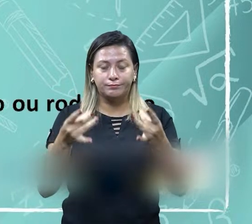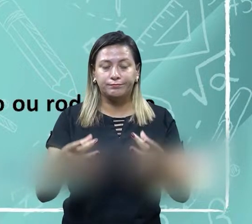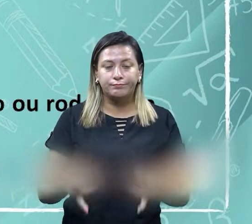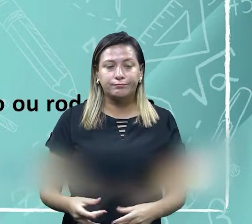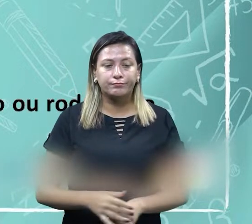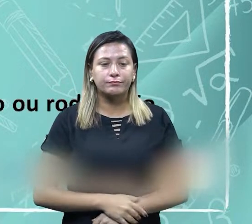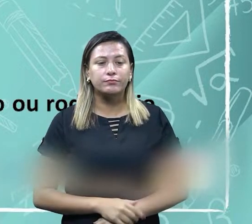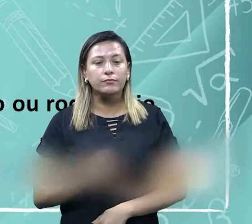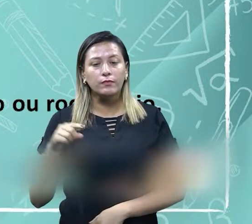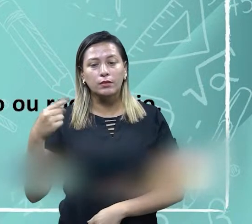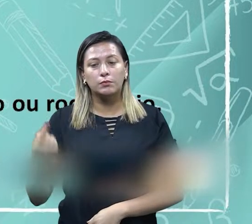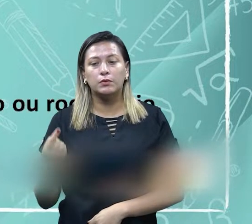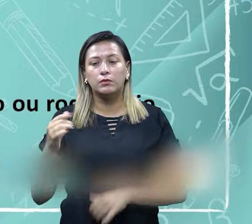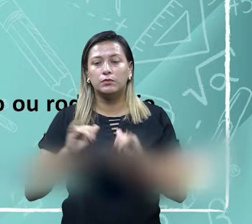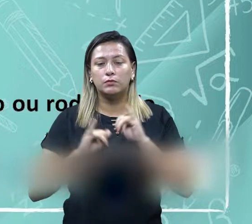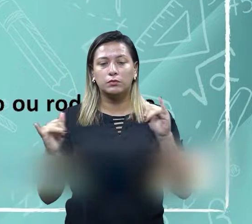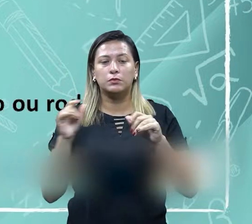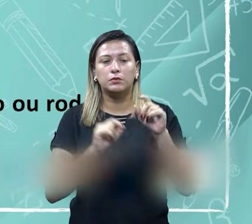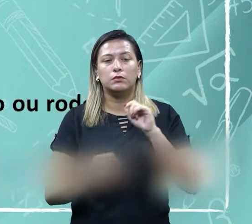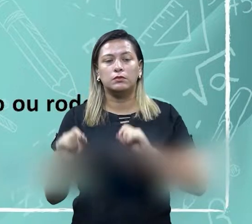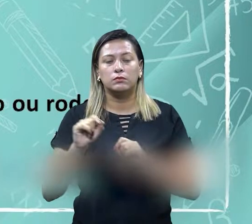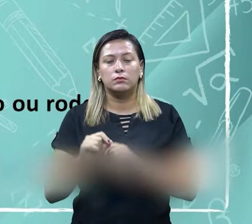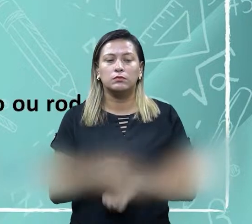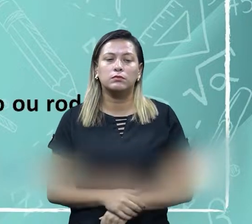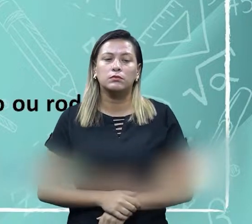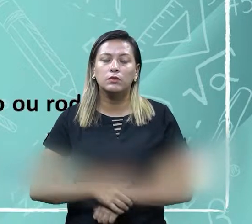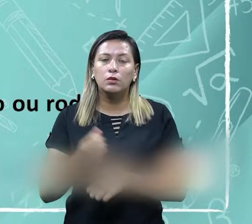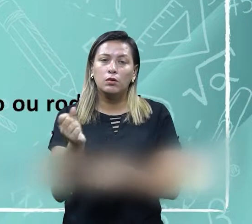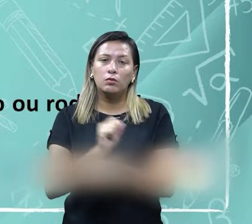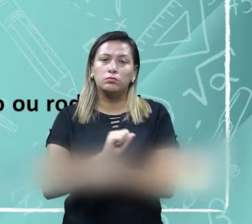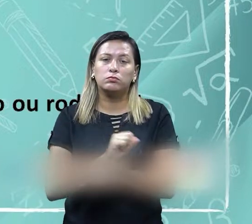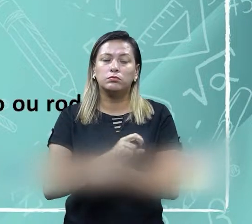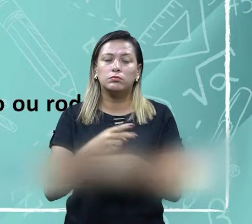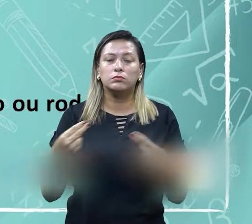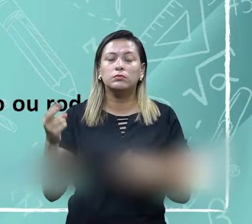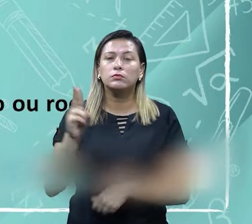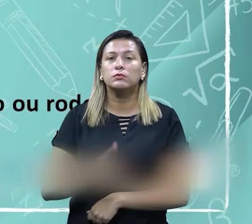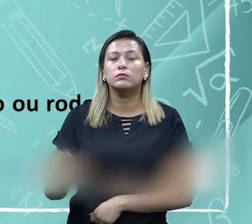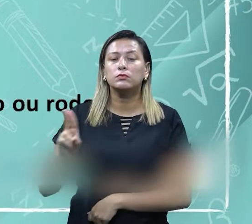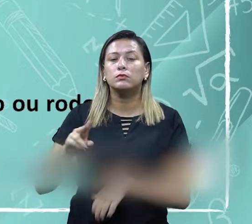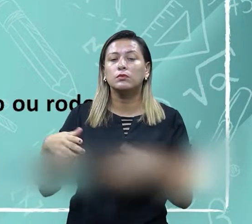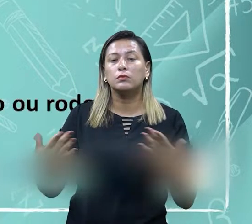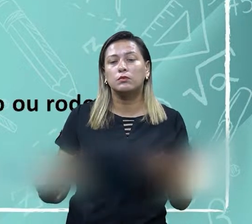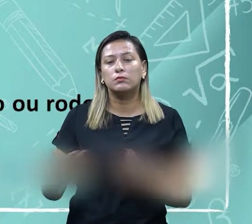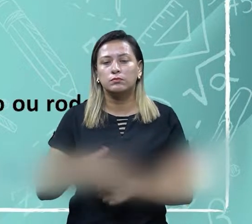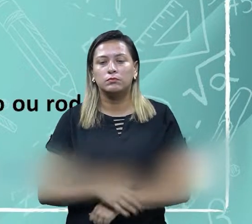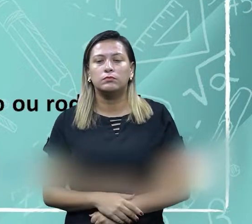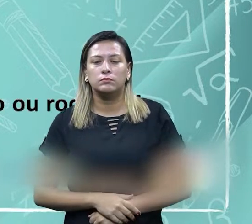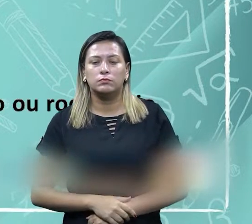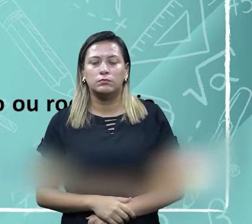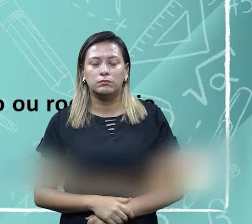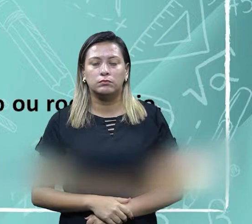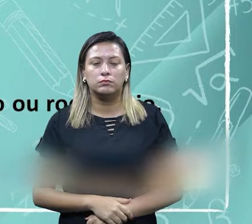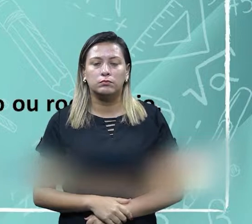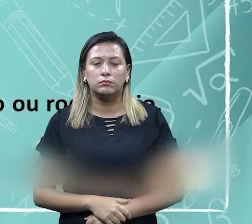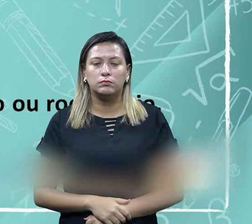também. A outra informação é qual o meio de transporte que vai ser transferido, tá certo?